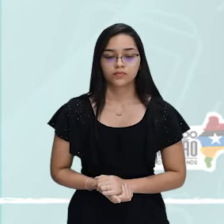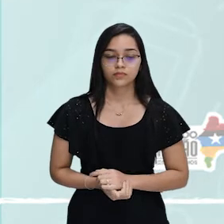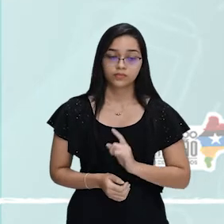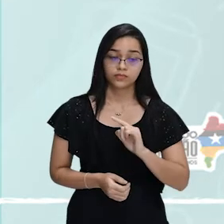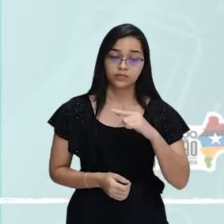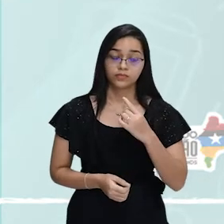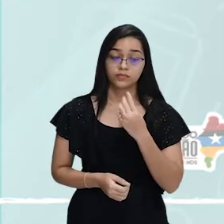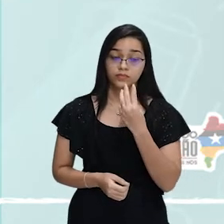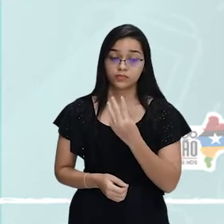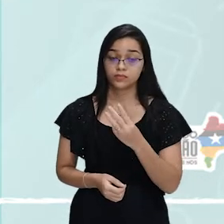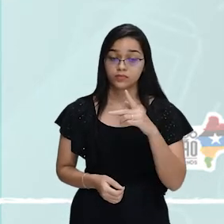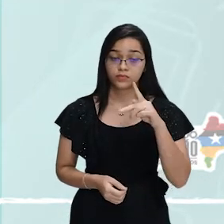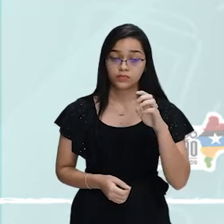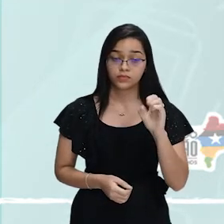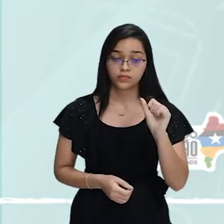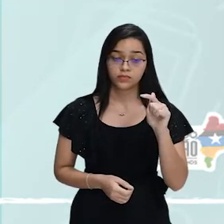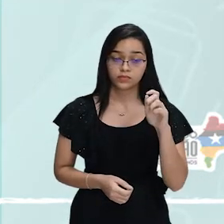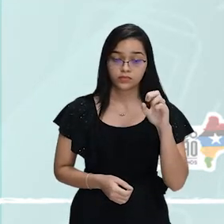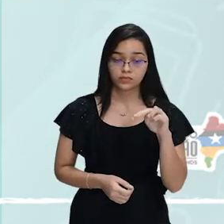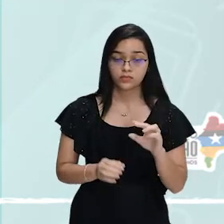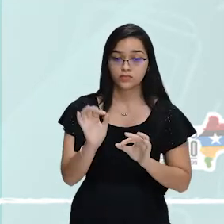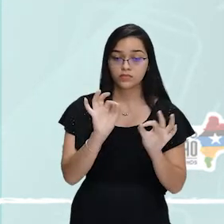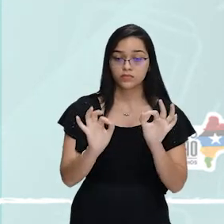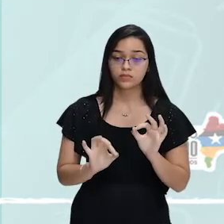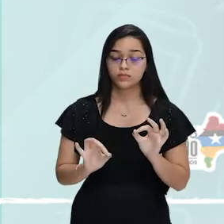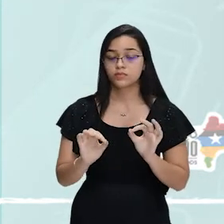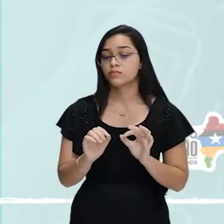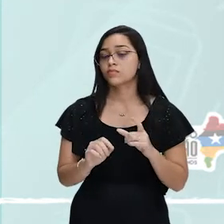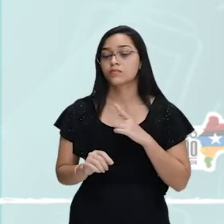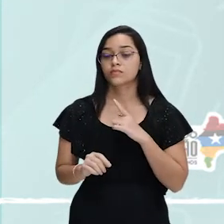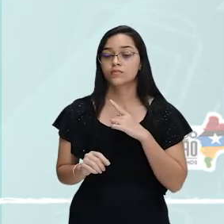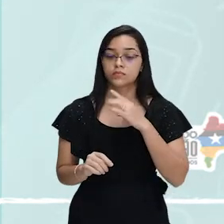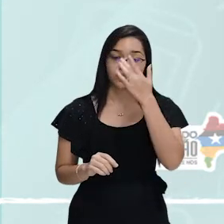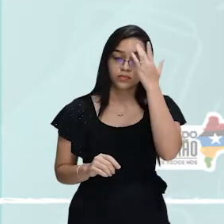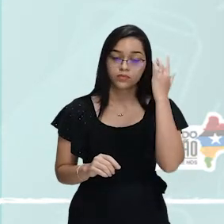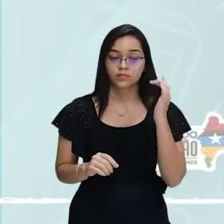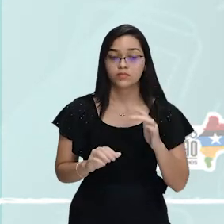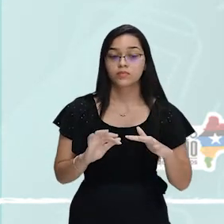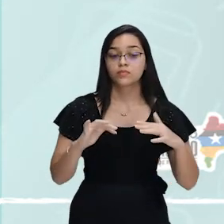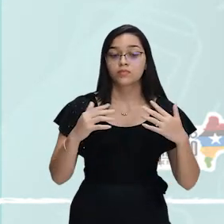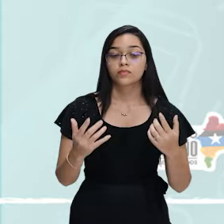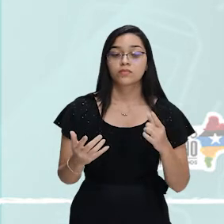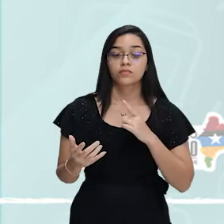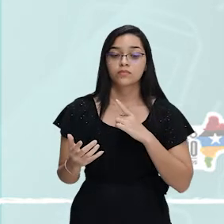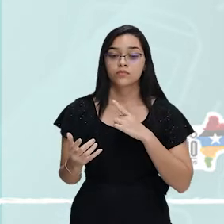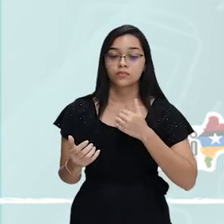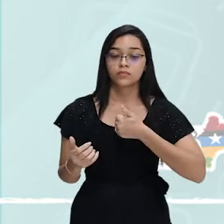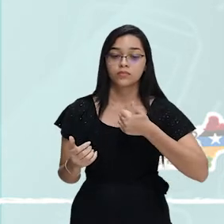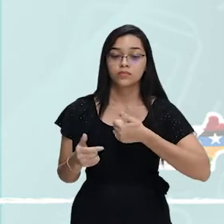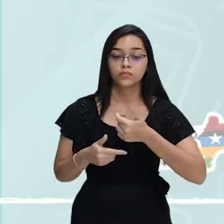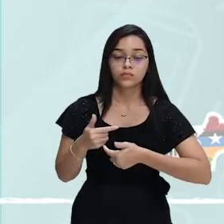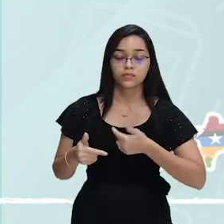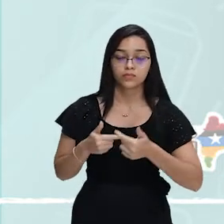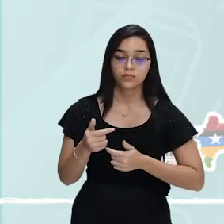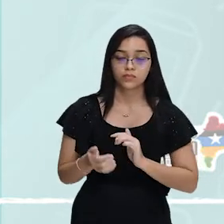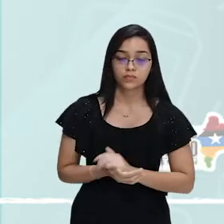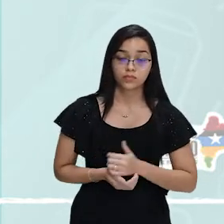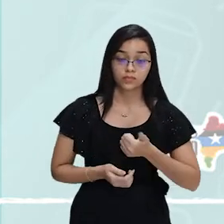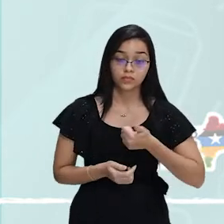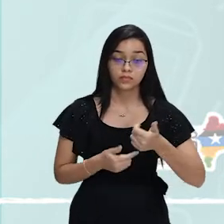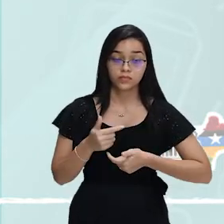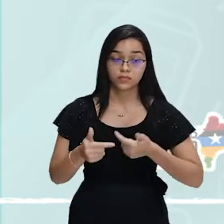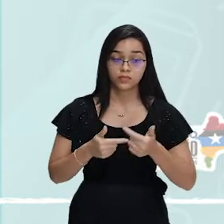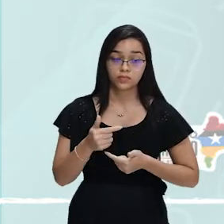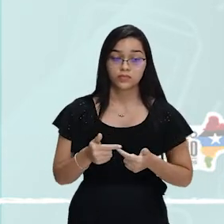Após as 3 pesagens, as organizações do torneio informaram aos atletas quais deles se enfrentariam na primeira luta.